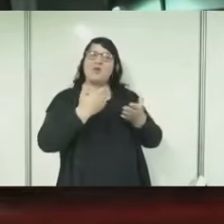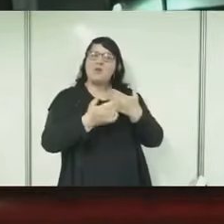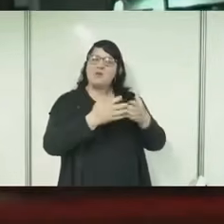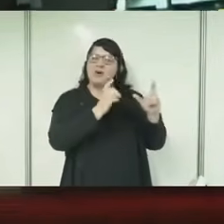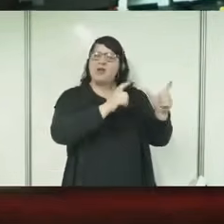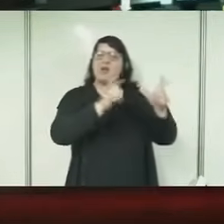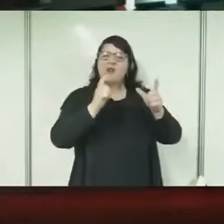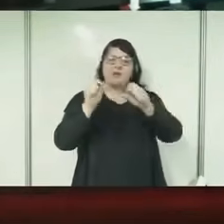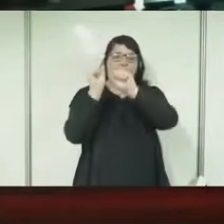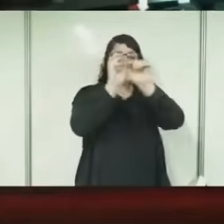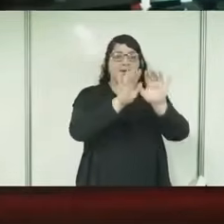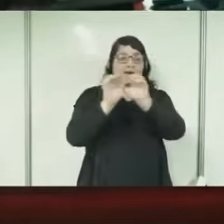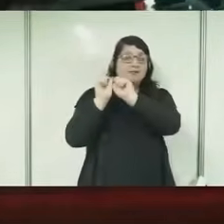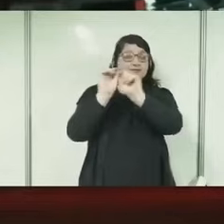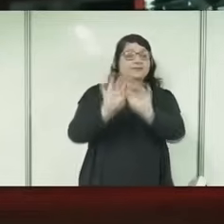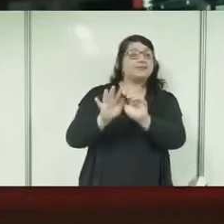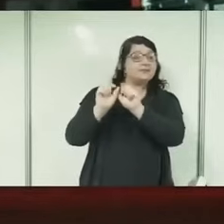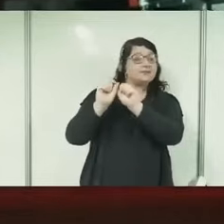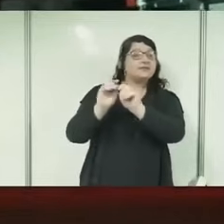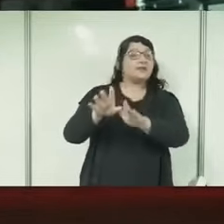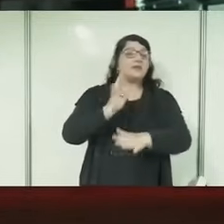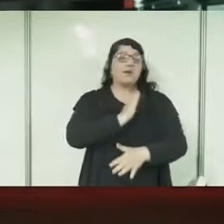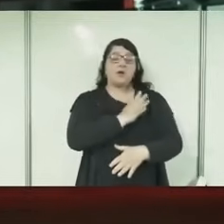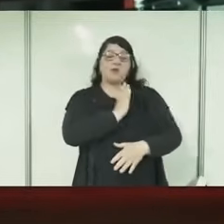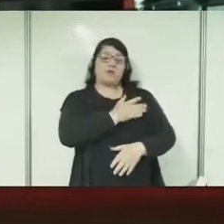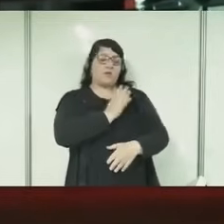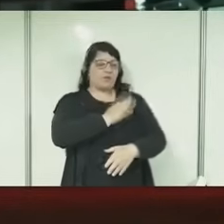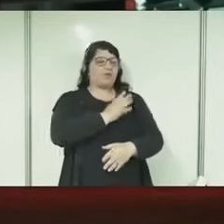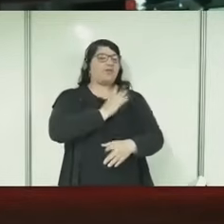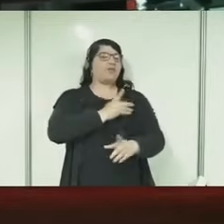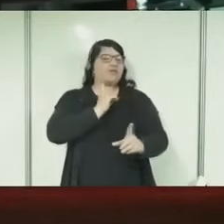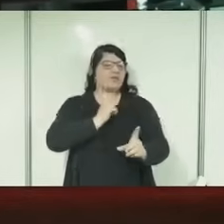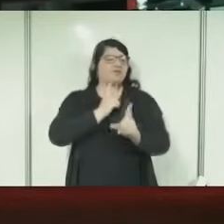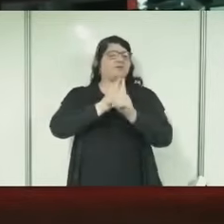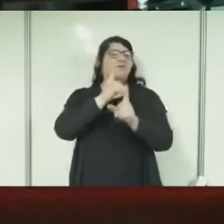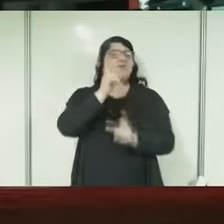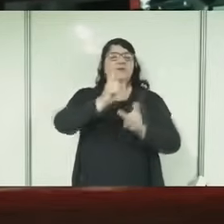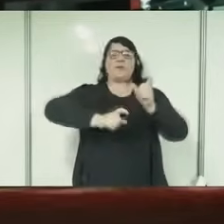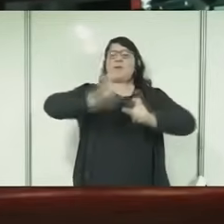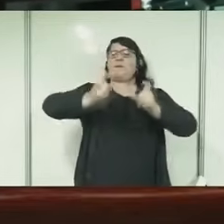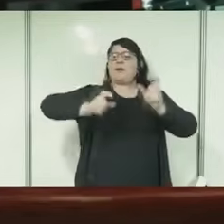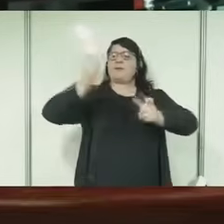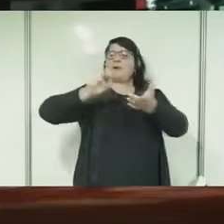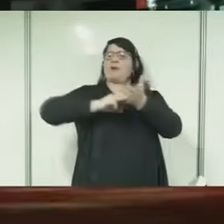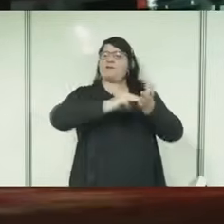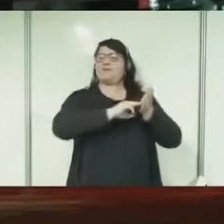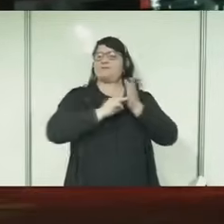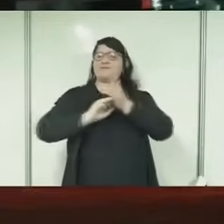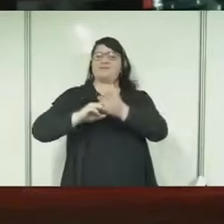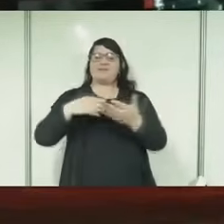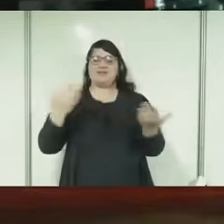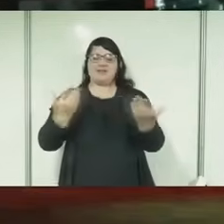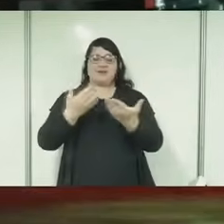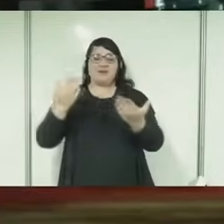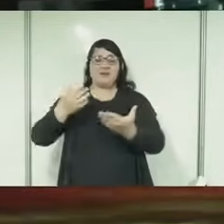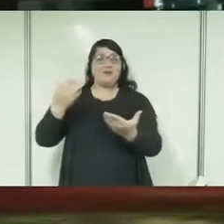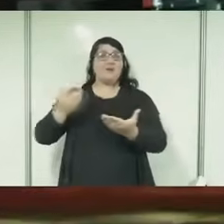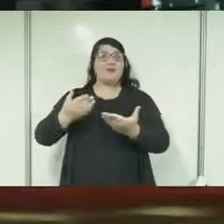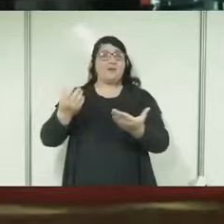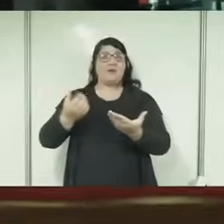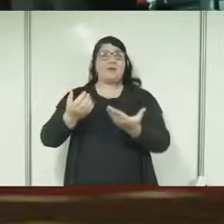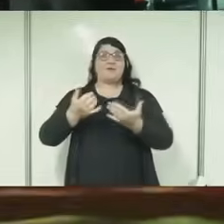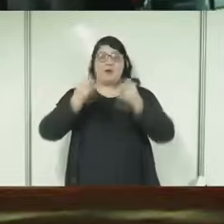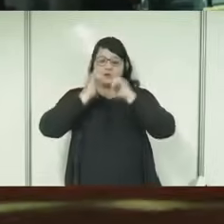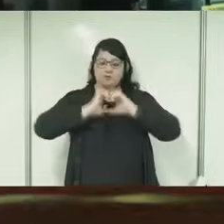Recebi com decoração por haver buscado um país irmão. Vou semeando por entre o